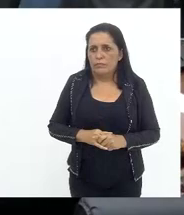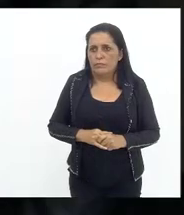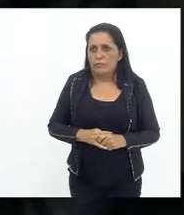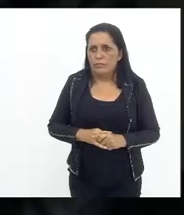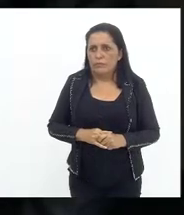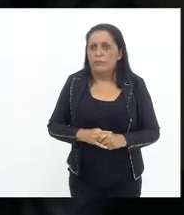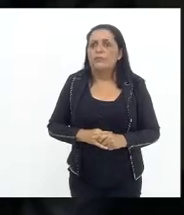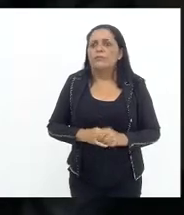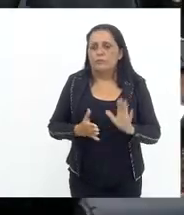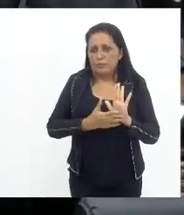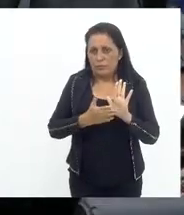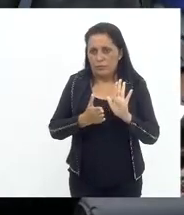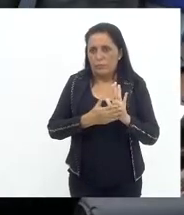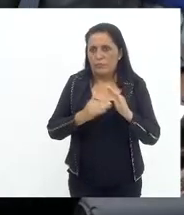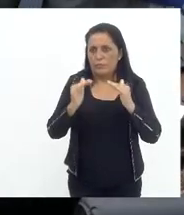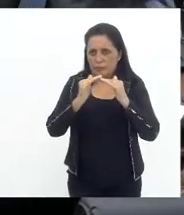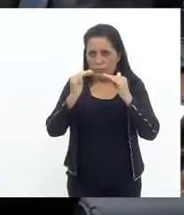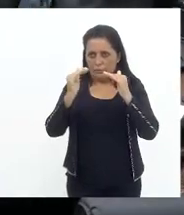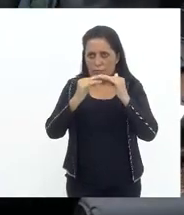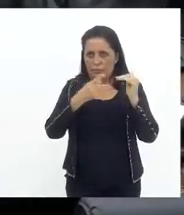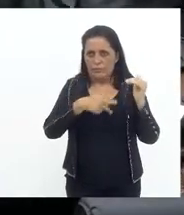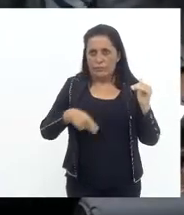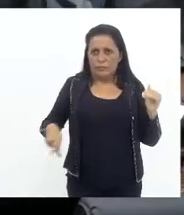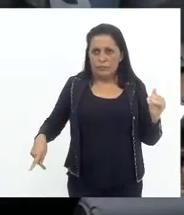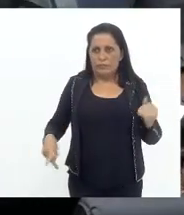Márcio. Parecer favorável, presidente.